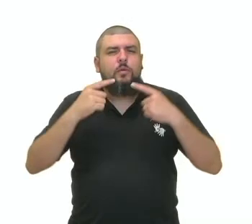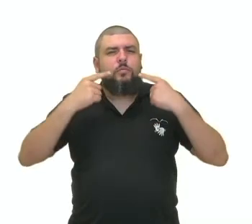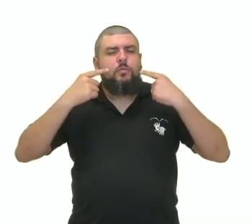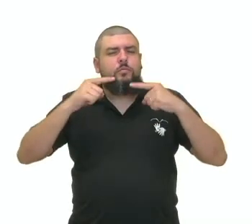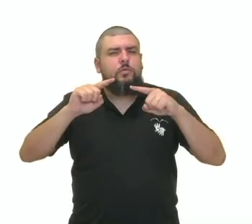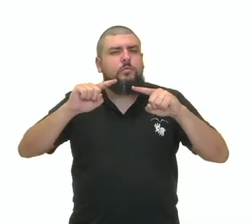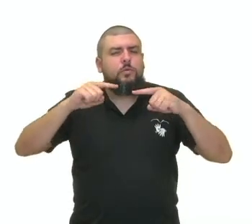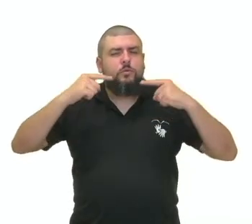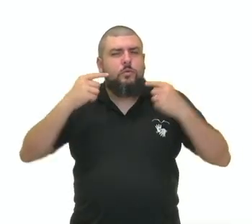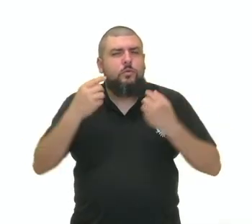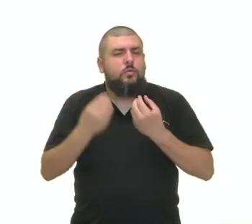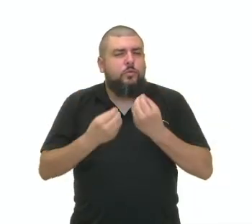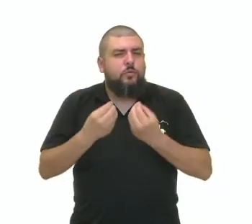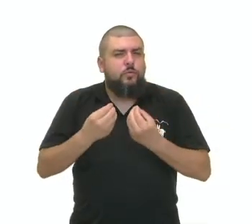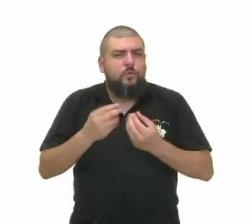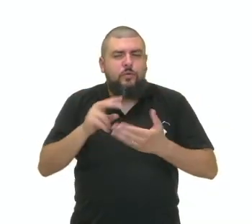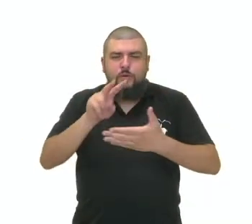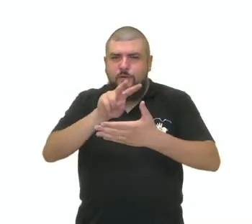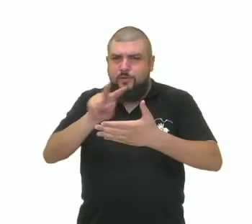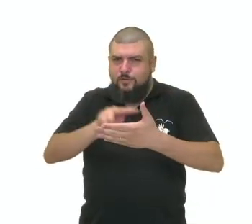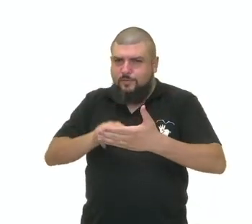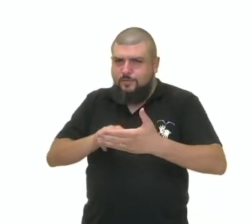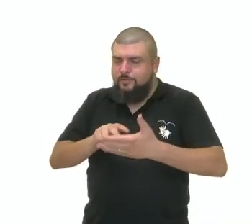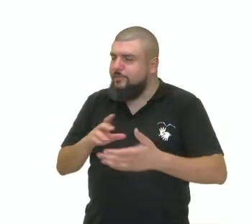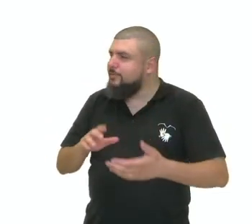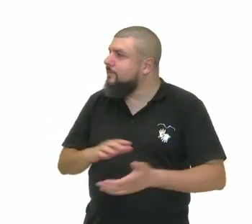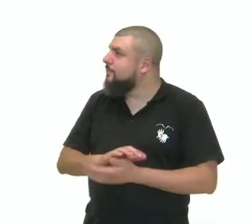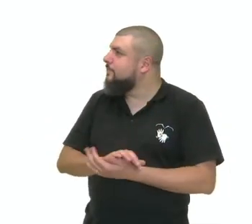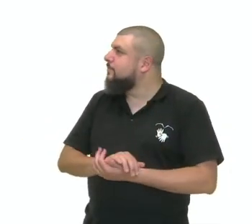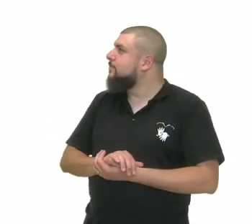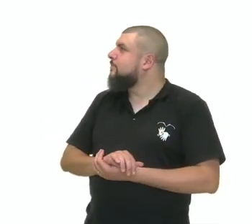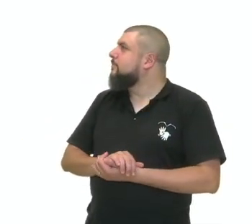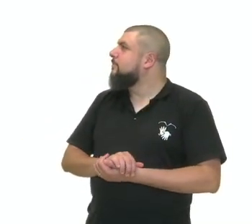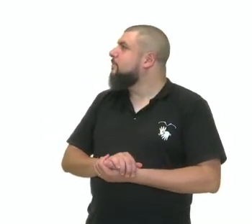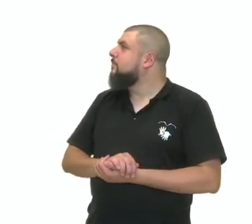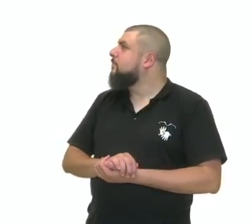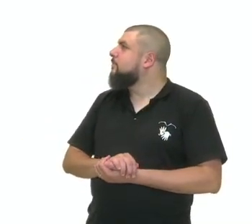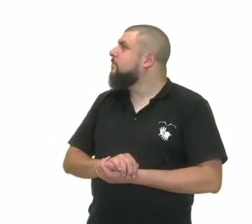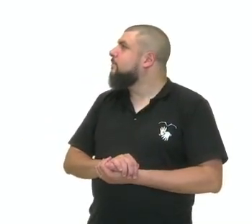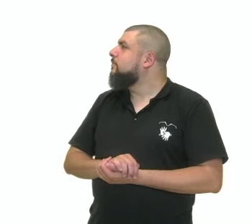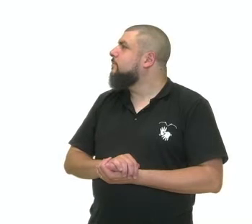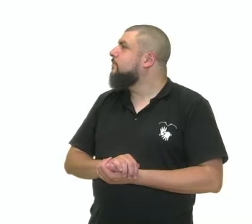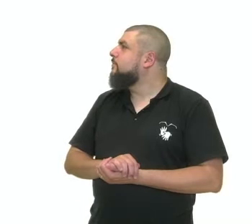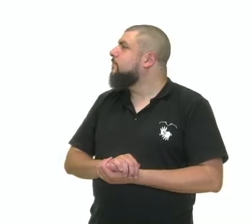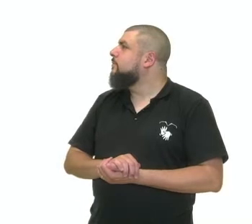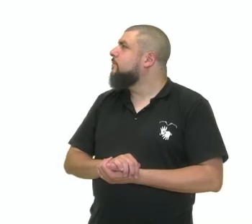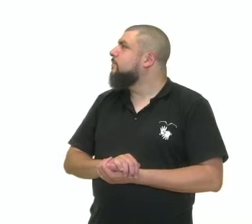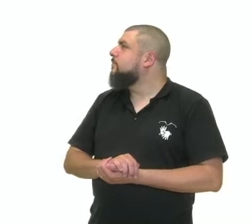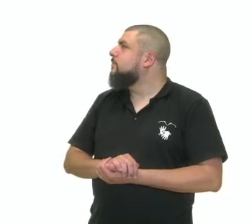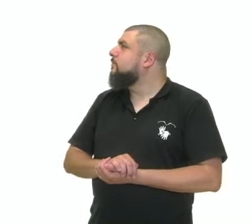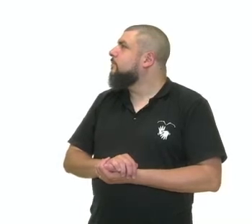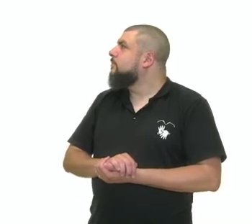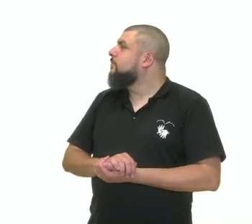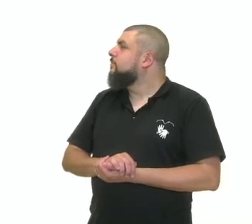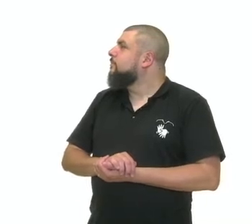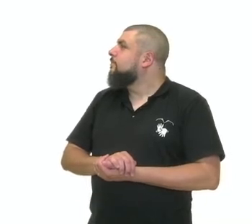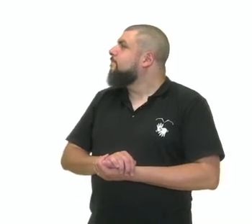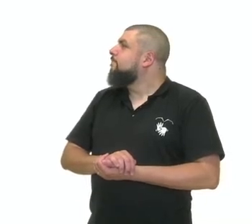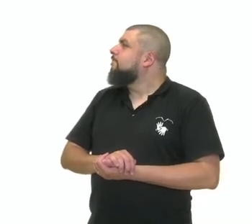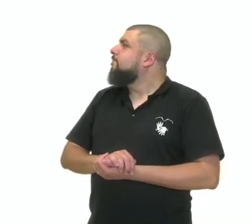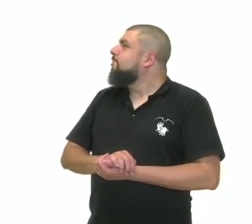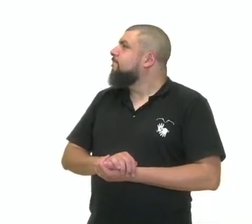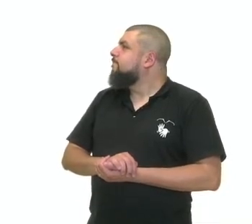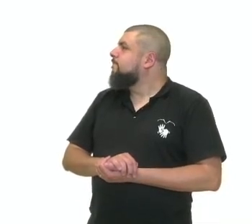o seguinte, ó. Cidade linda e amorosa da terra de Guairacá. Jardim Luz, cheio